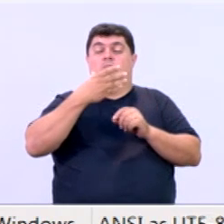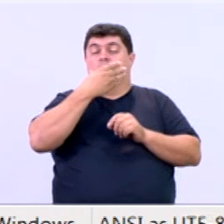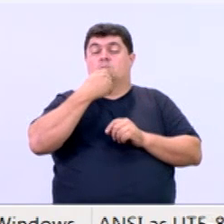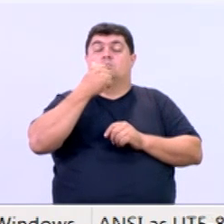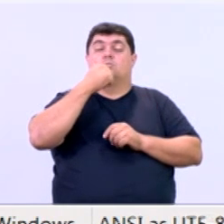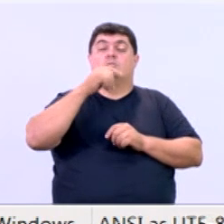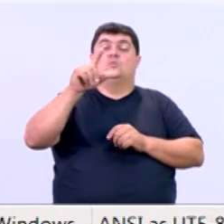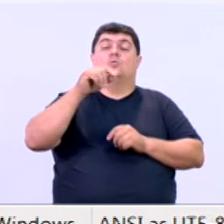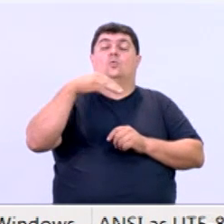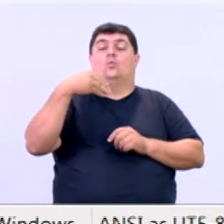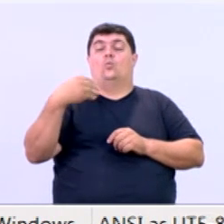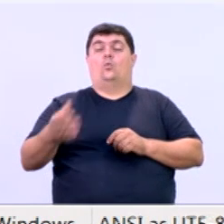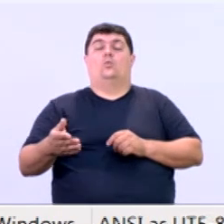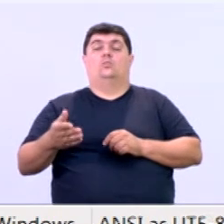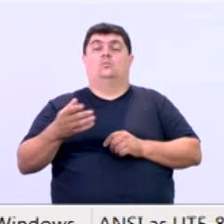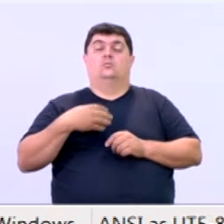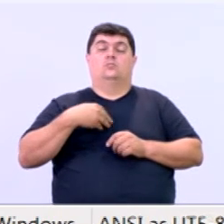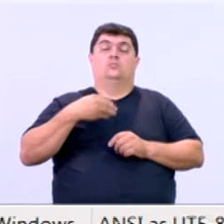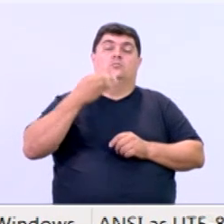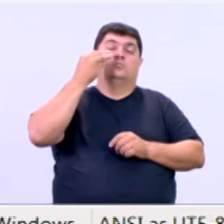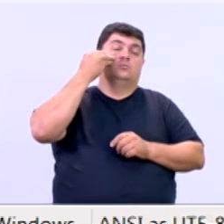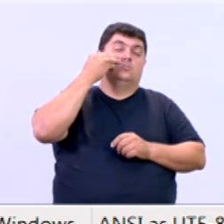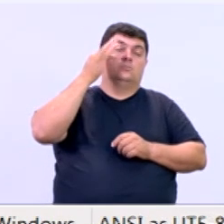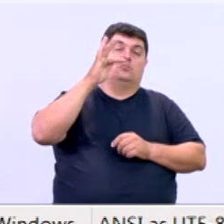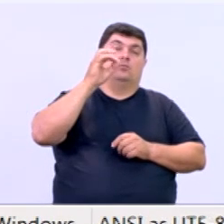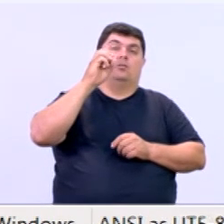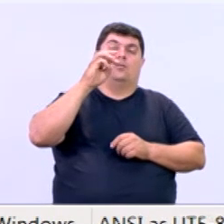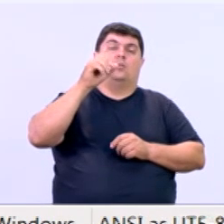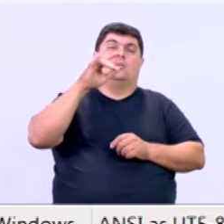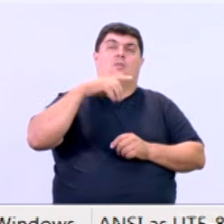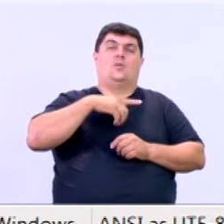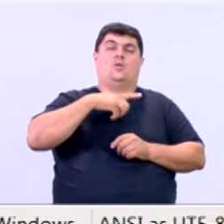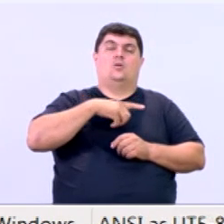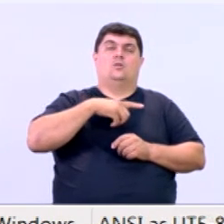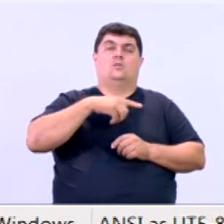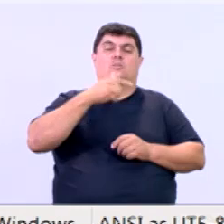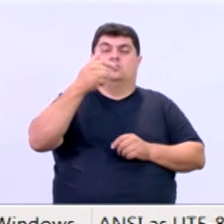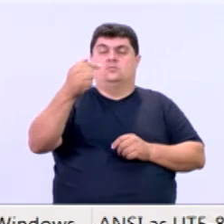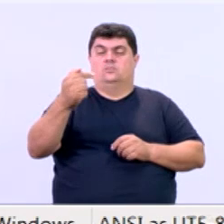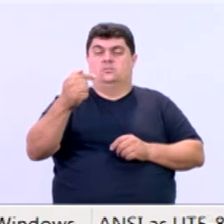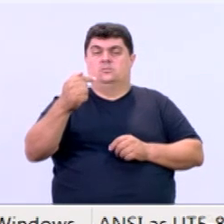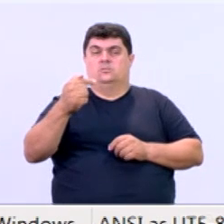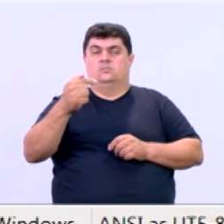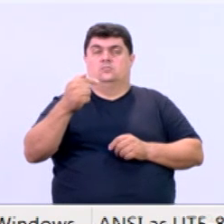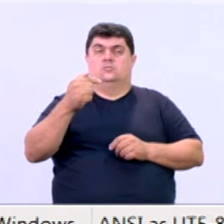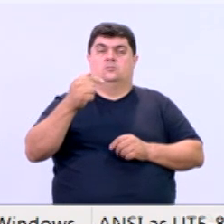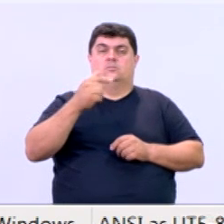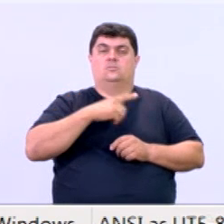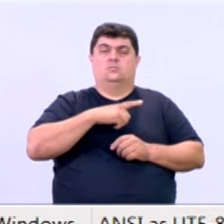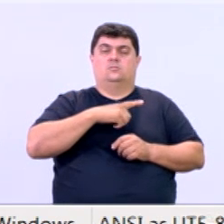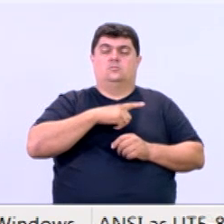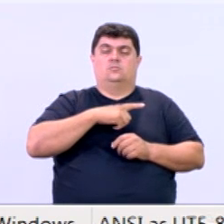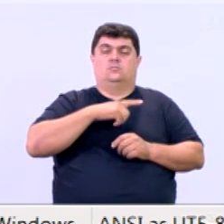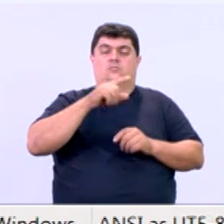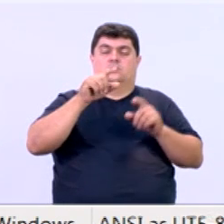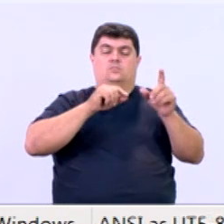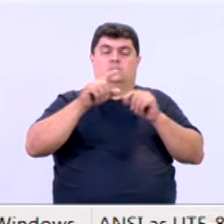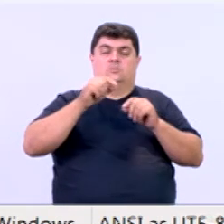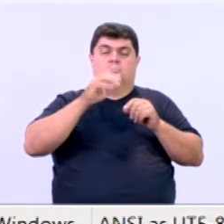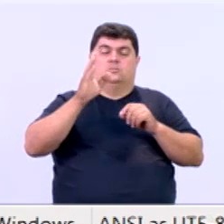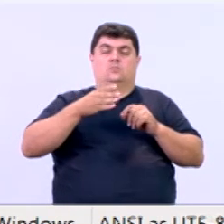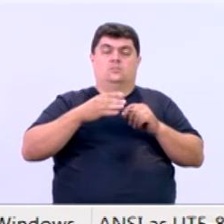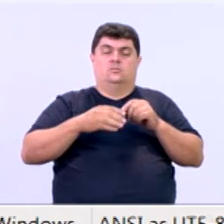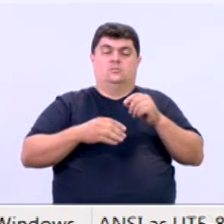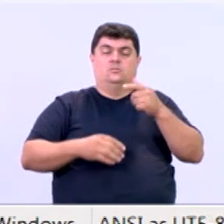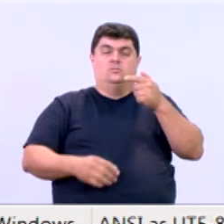masculino ou feminino. Então eu pego o formulário no campo sexo, se está marcado na